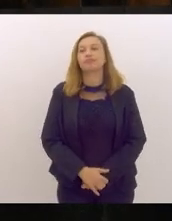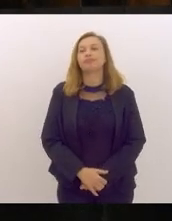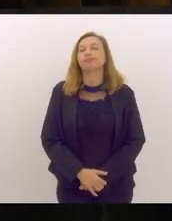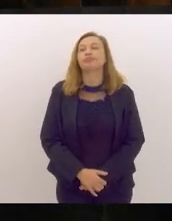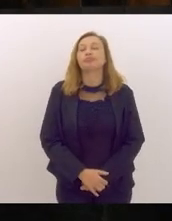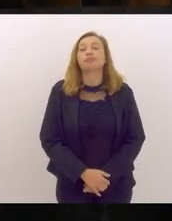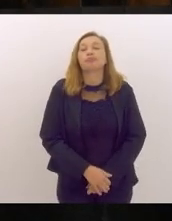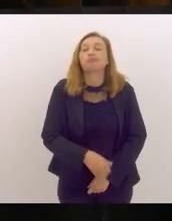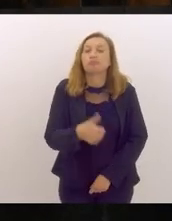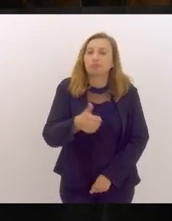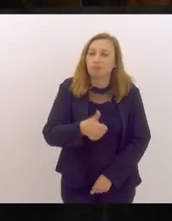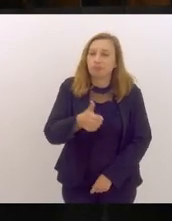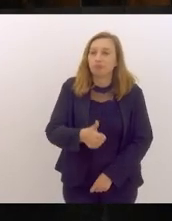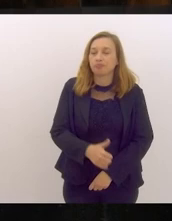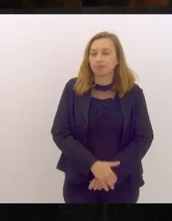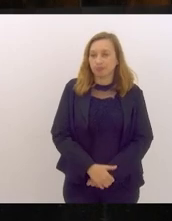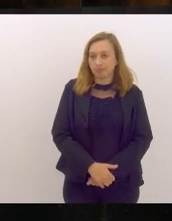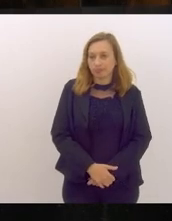Primeiro,